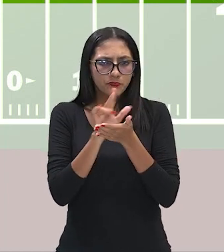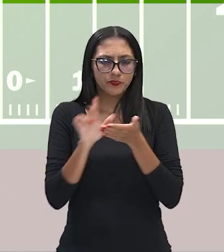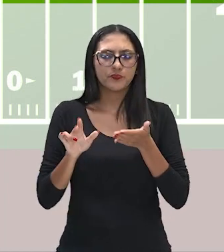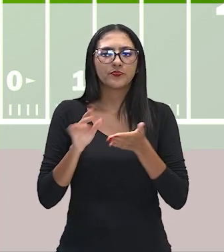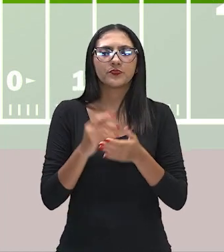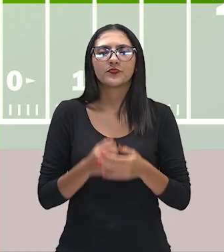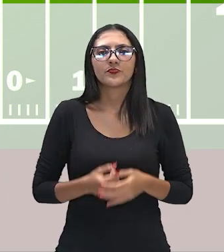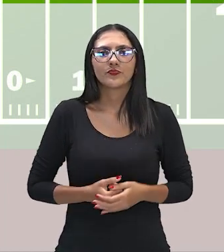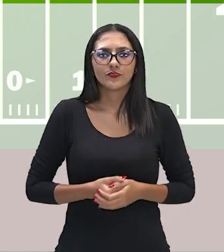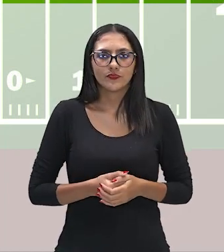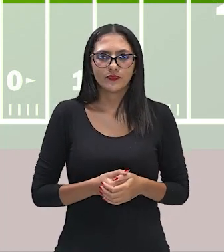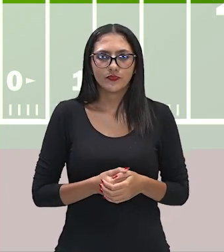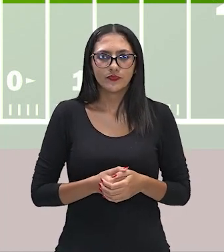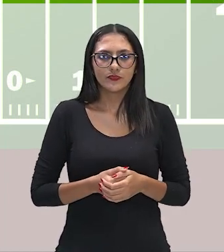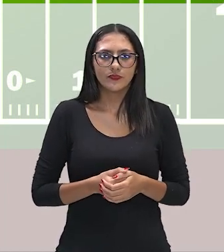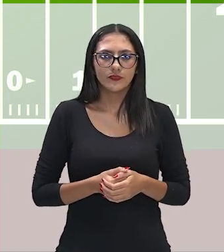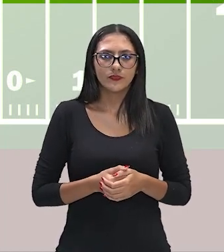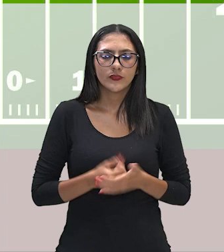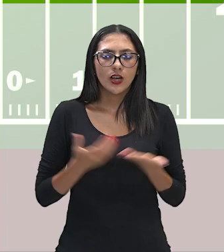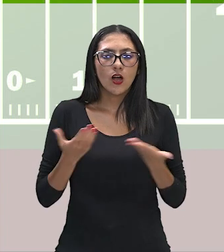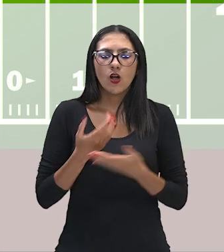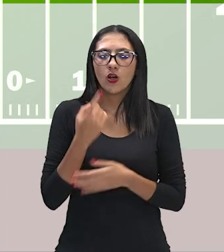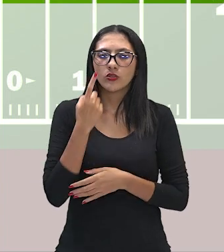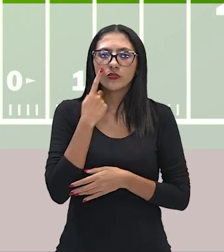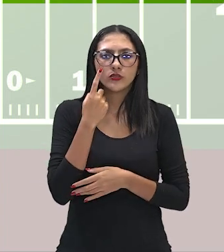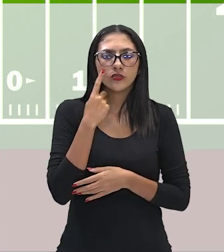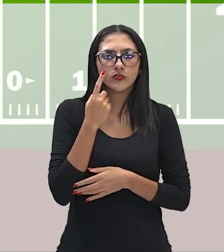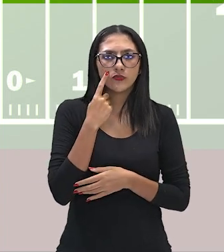ver aqui um pouco mais sobre